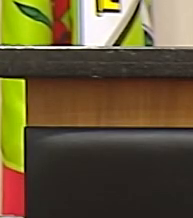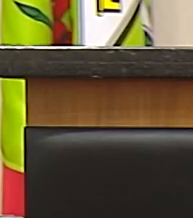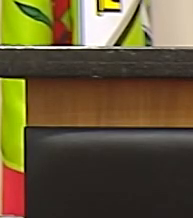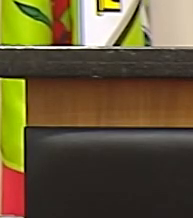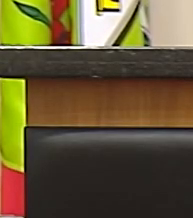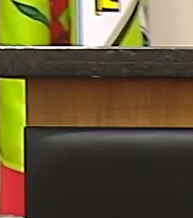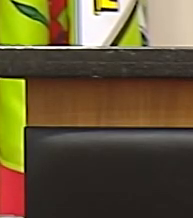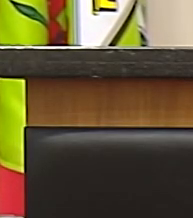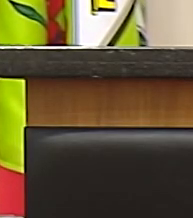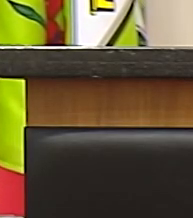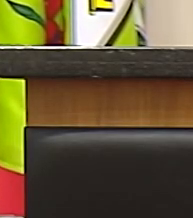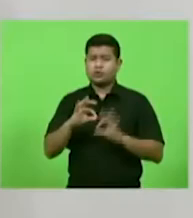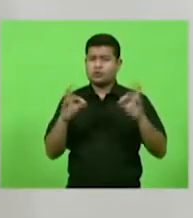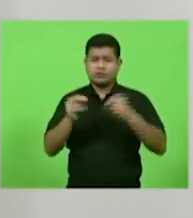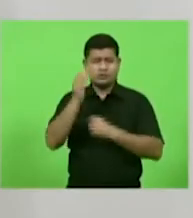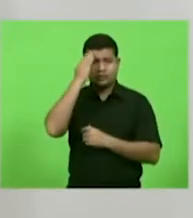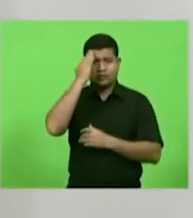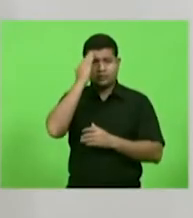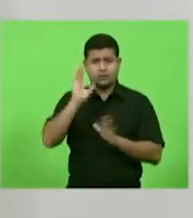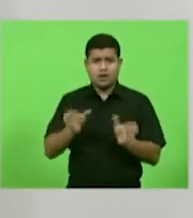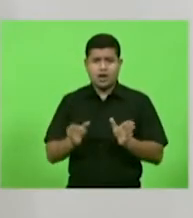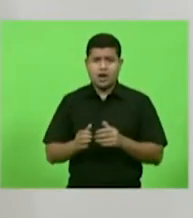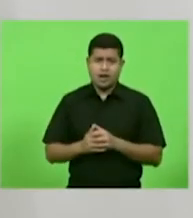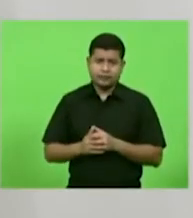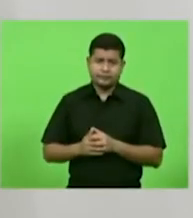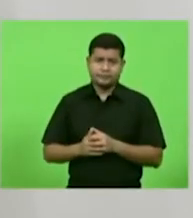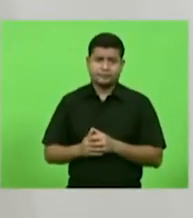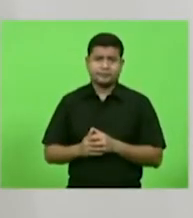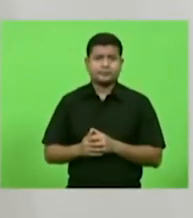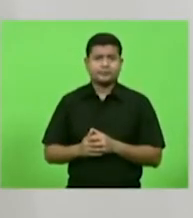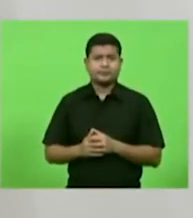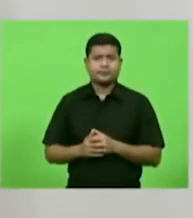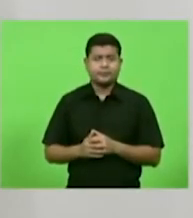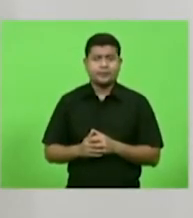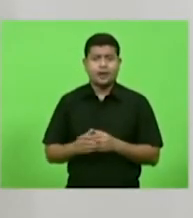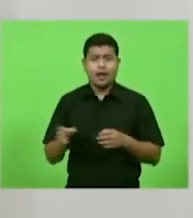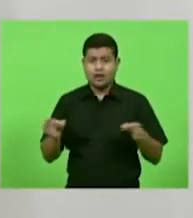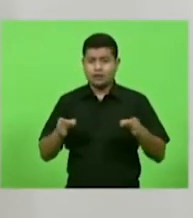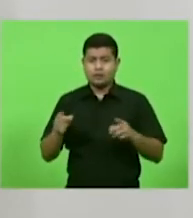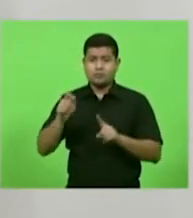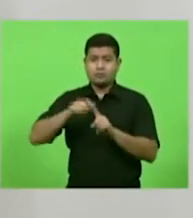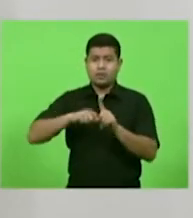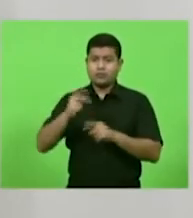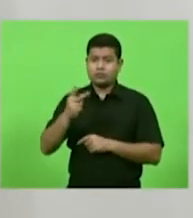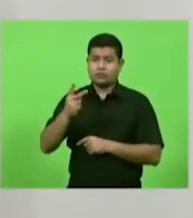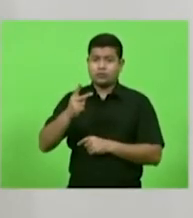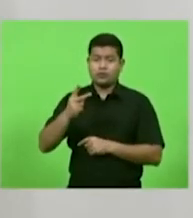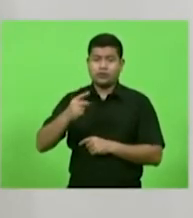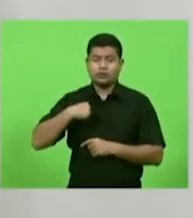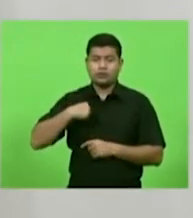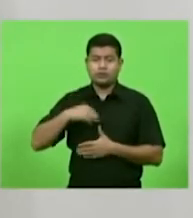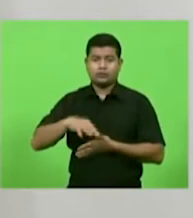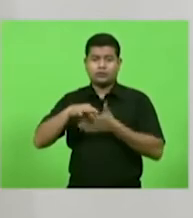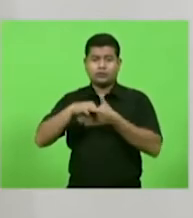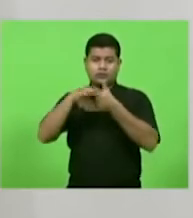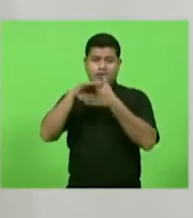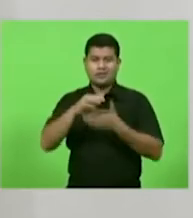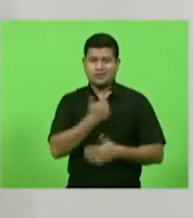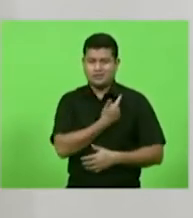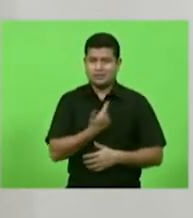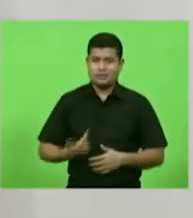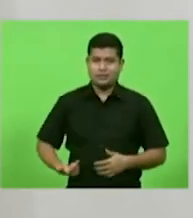ocupava desde o início de janeiro. Durante esses 2 meses que fui líder do governo, pude